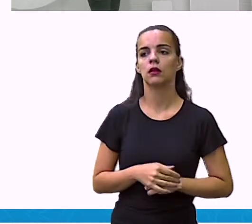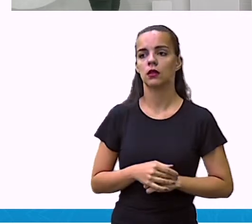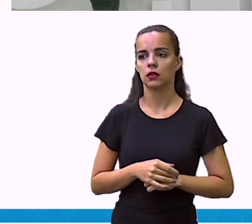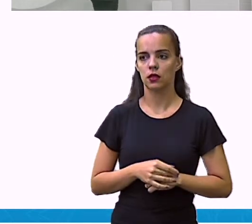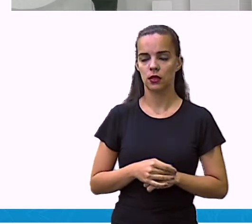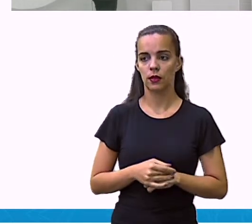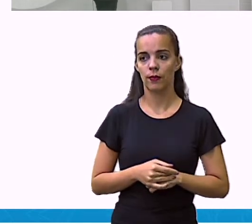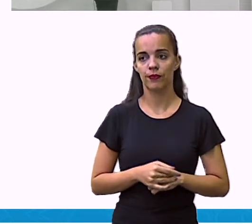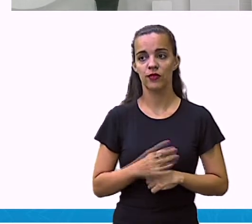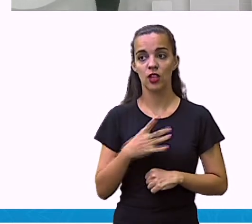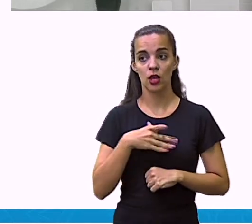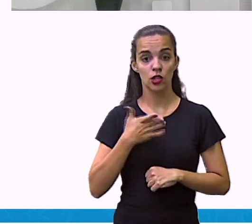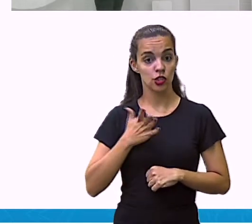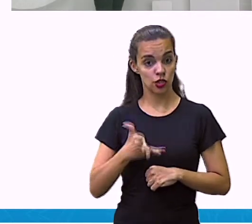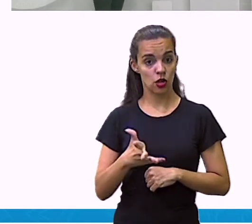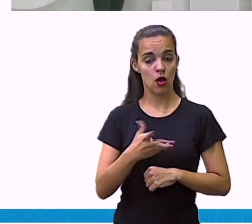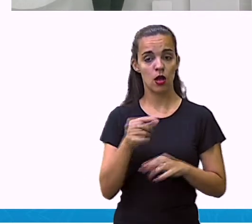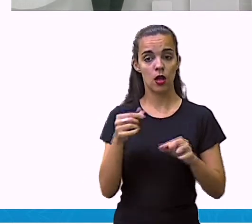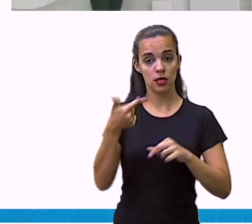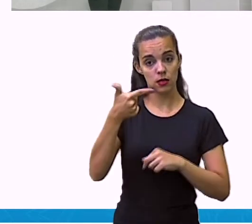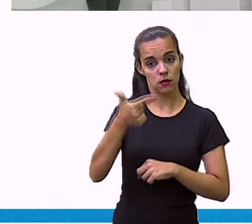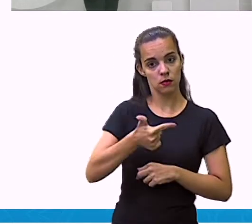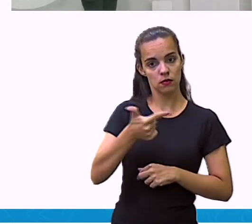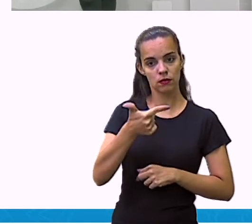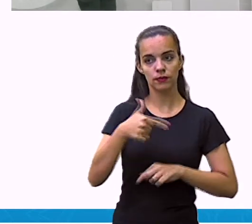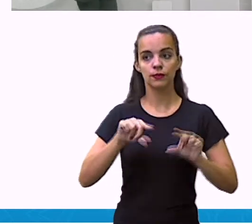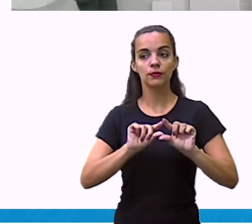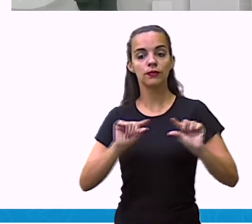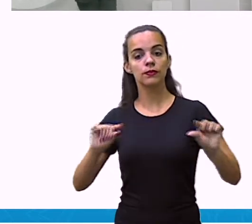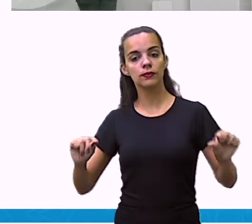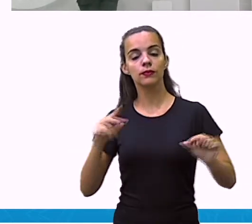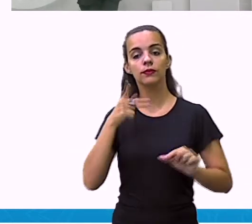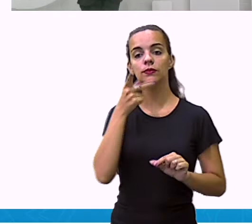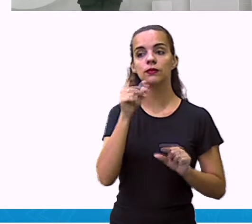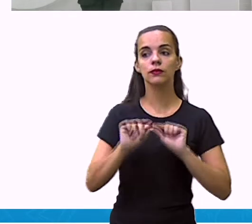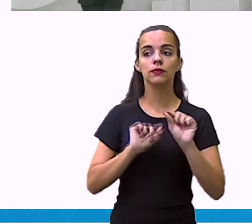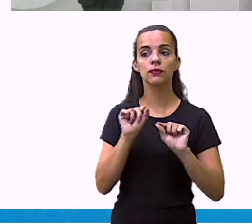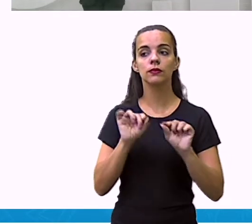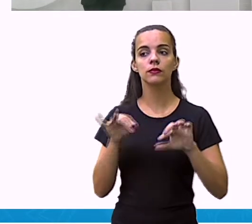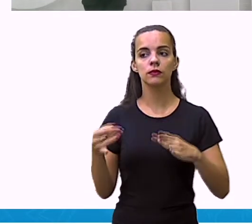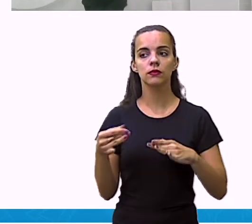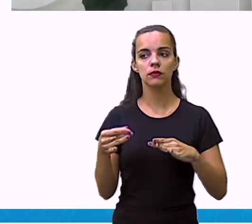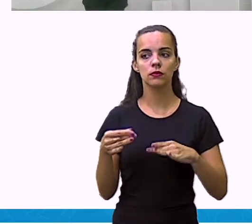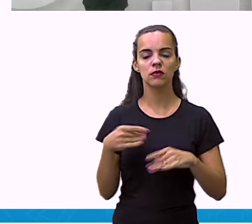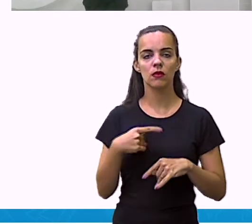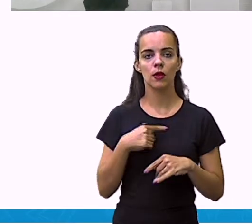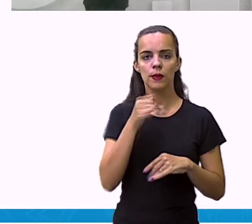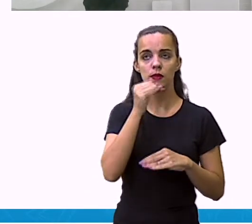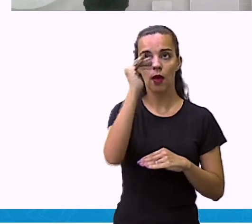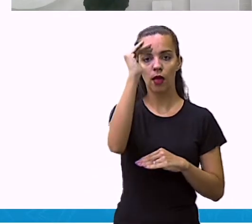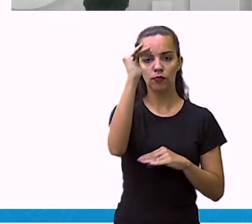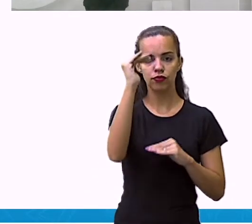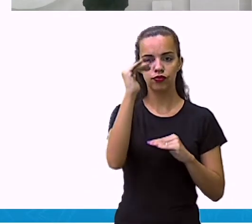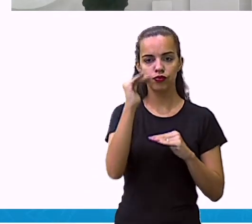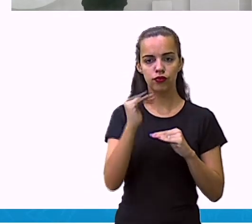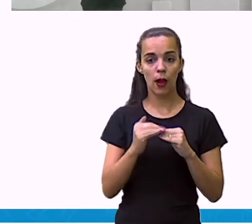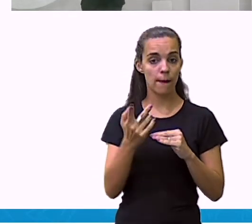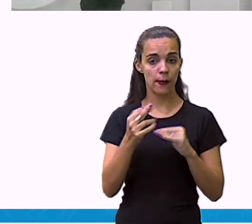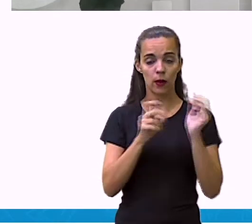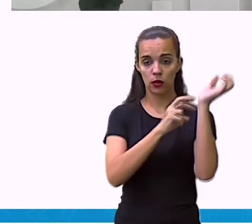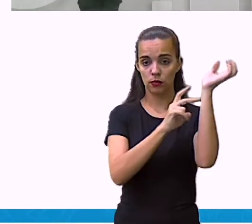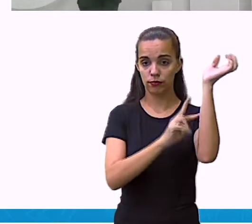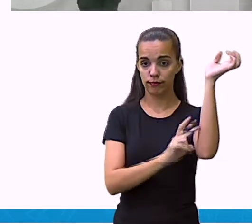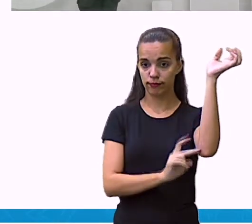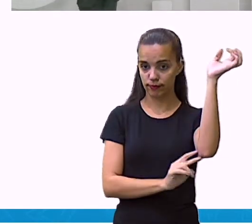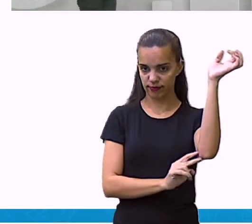subindo. Já a decrescente, nós estamos falando de descer,